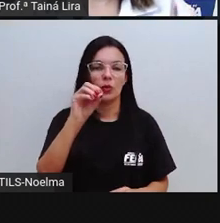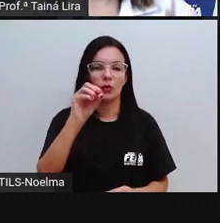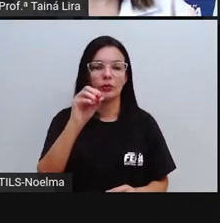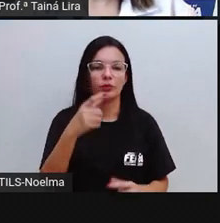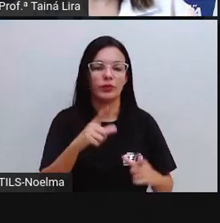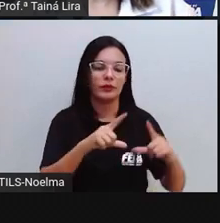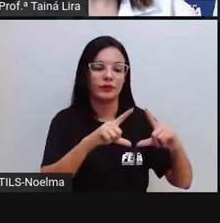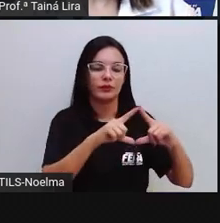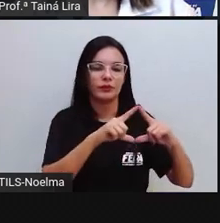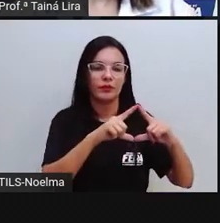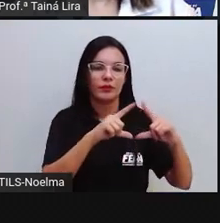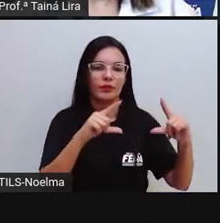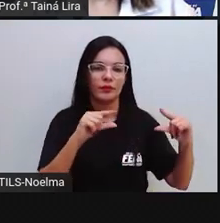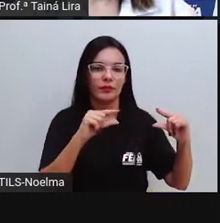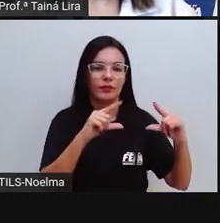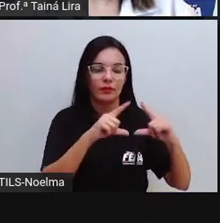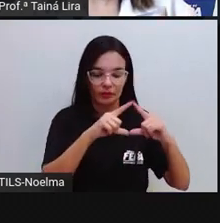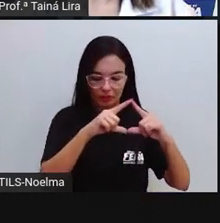Triângulo, tá? E